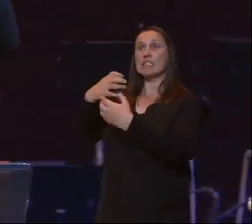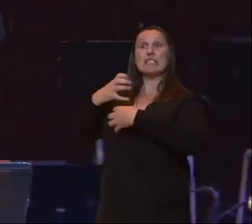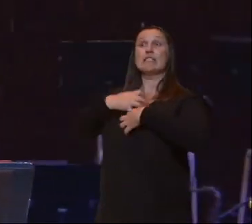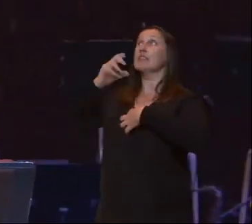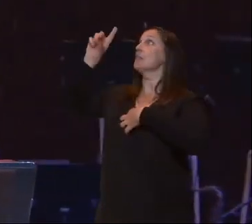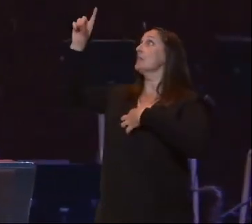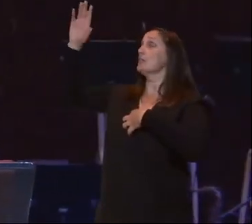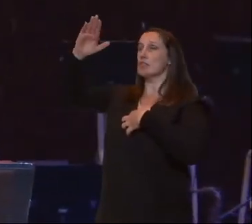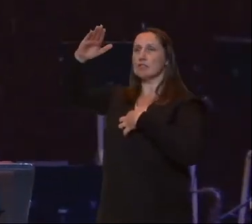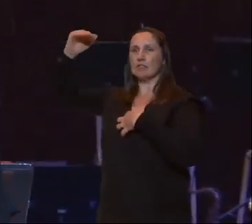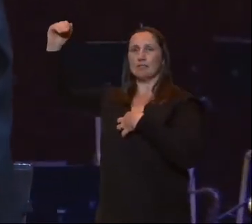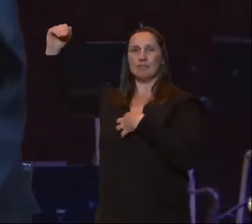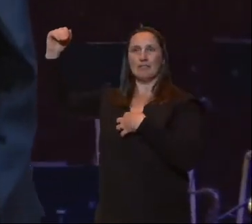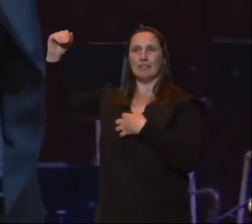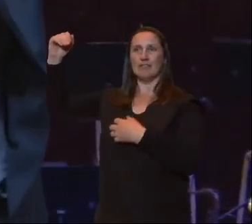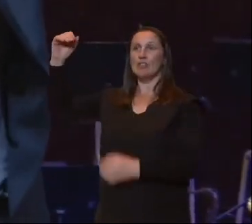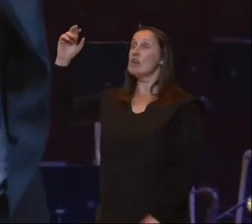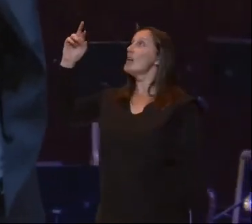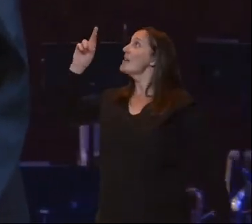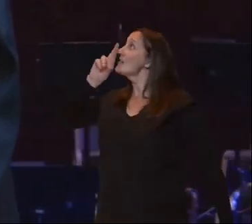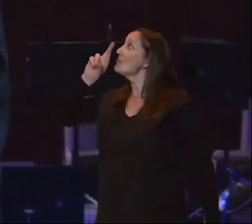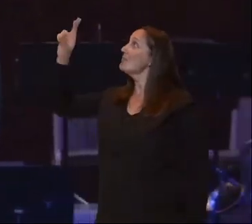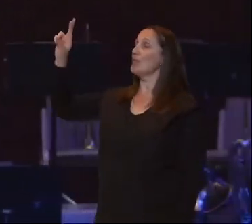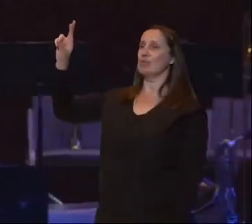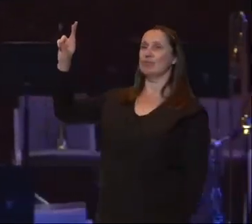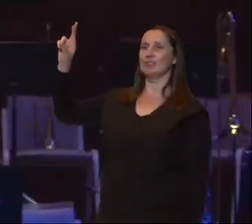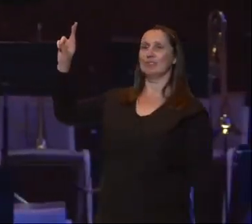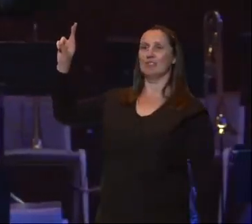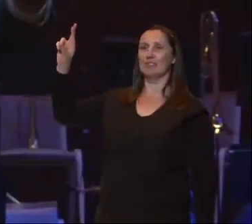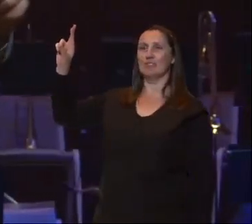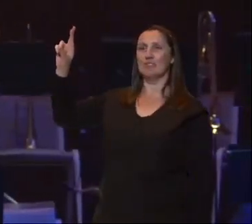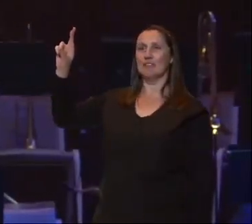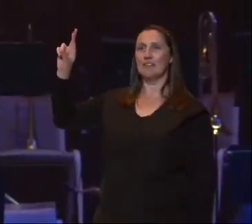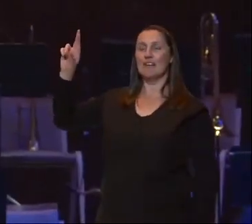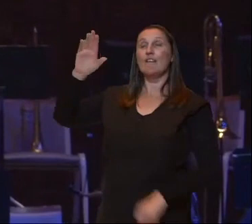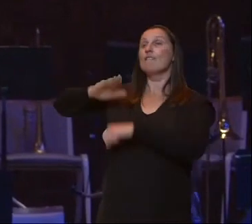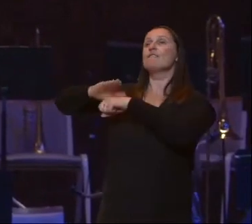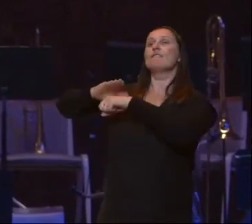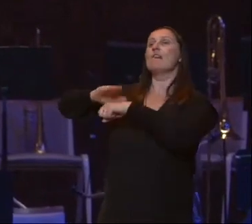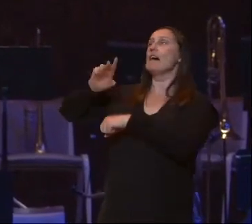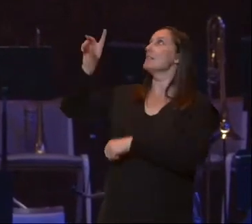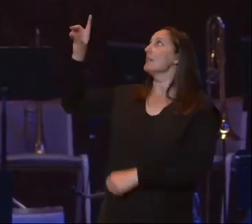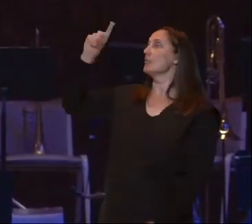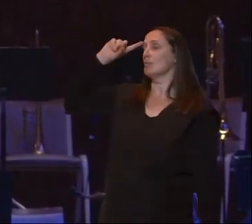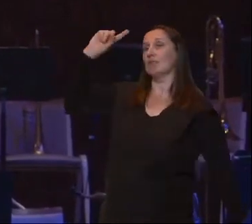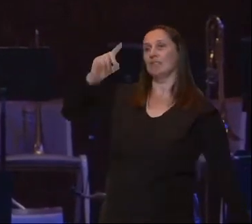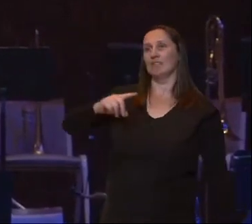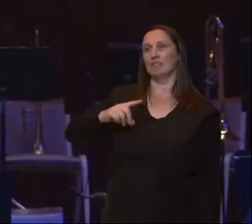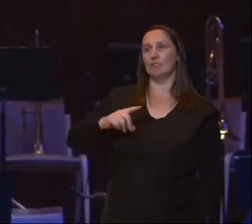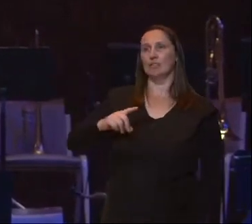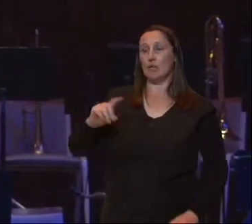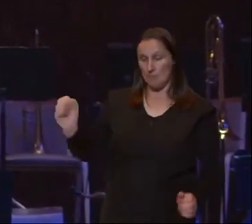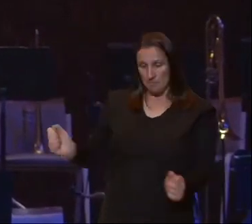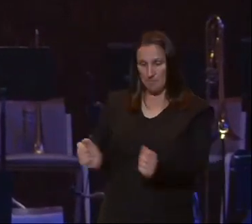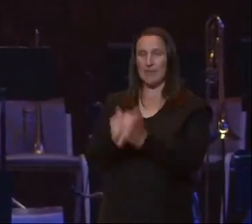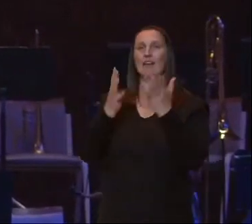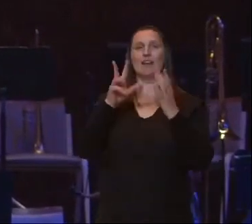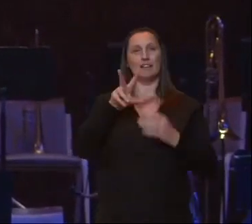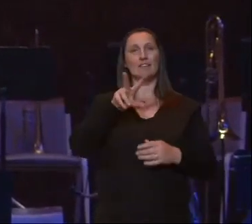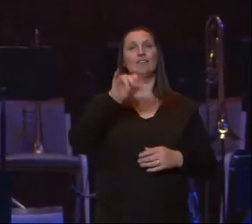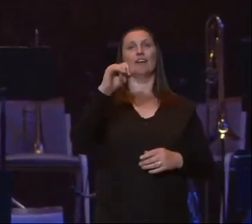chamado, atenda ao chamado, faça o que Ele está te mandando. O milagre de Deus vai chegar na sua